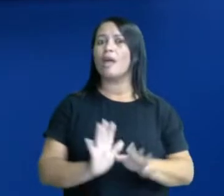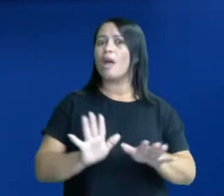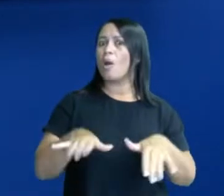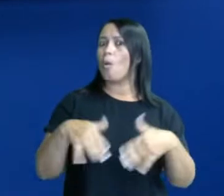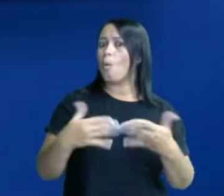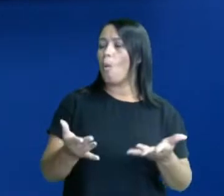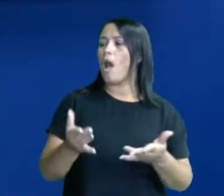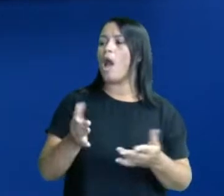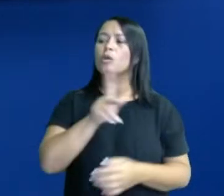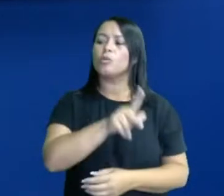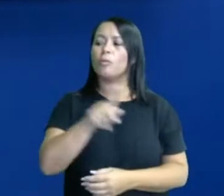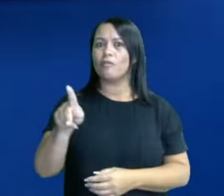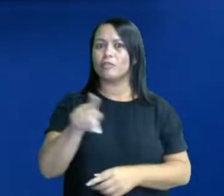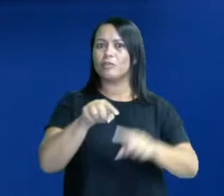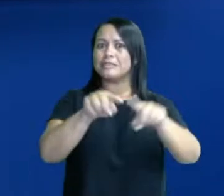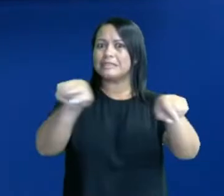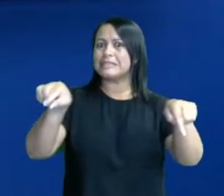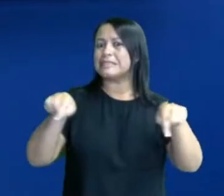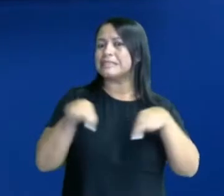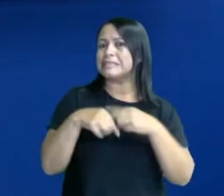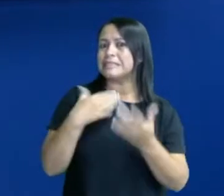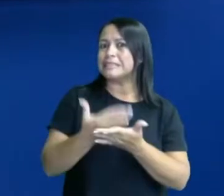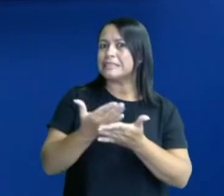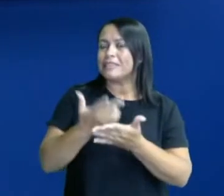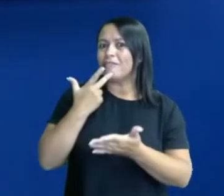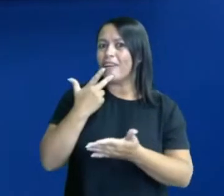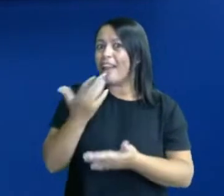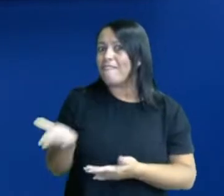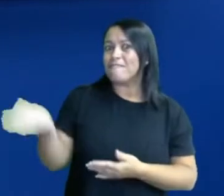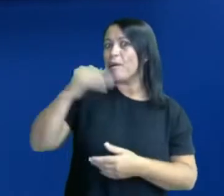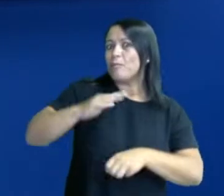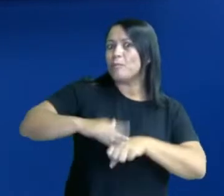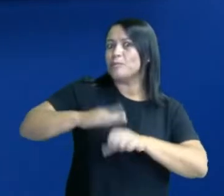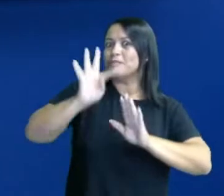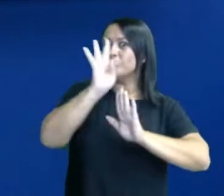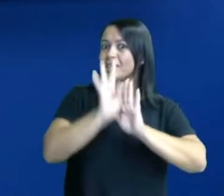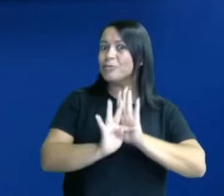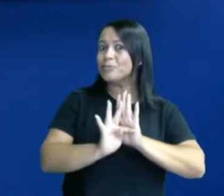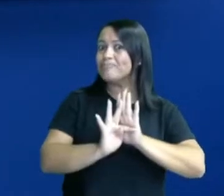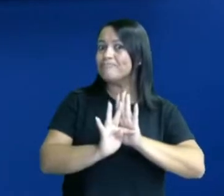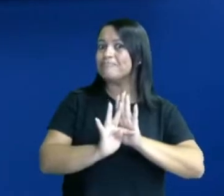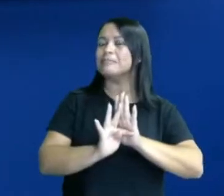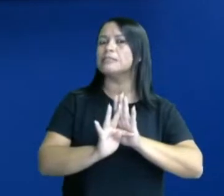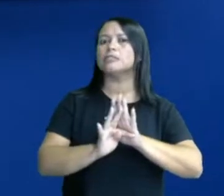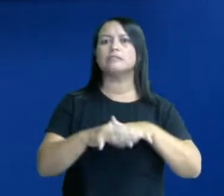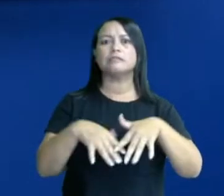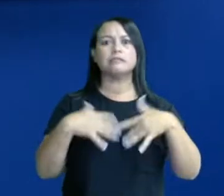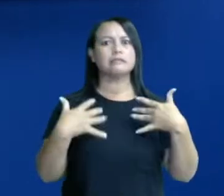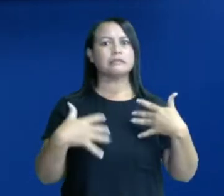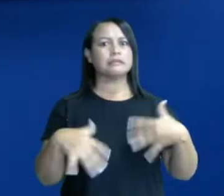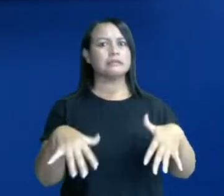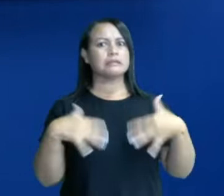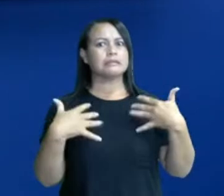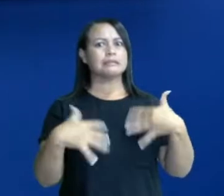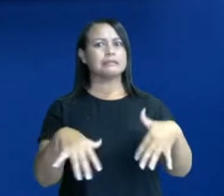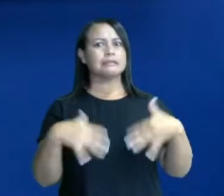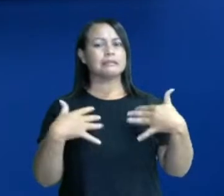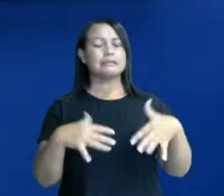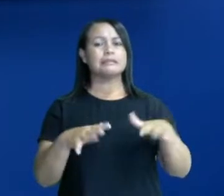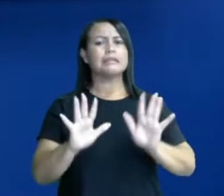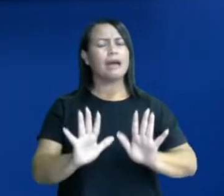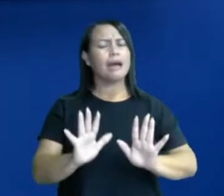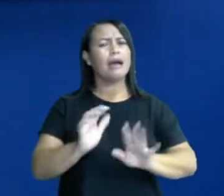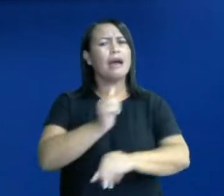Quando um professor está lá na sala de aula e fala assim, vamos produzir um texto, olha a reação de muitos alunos.